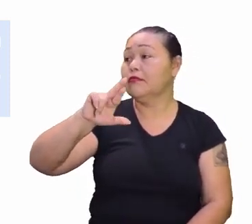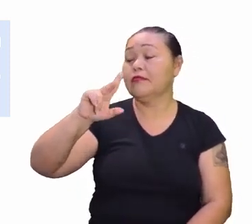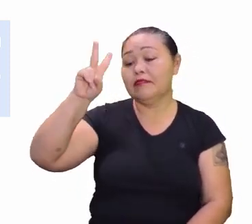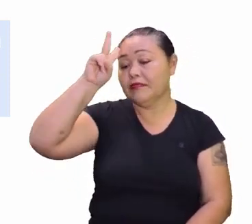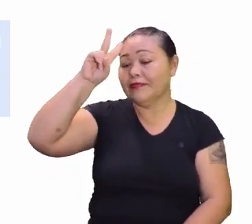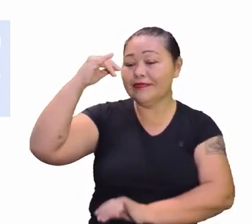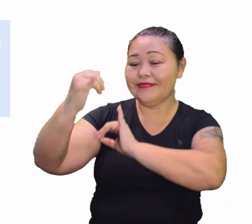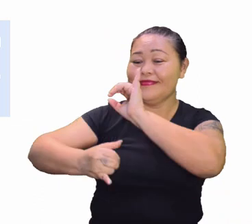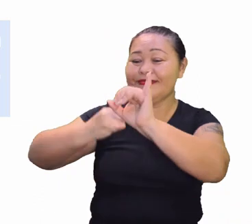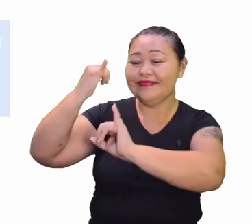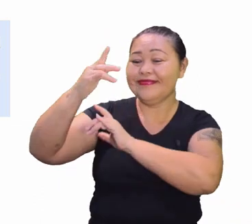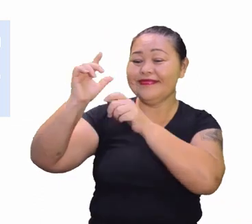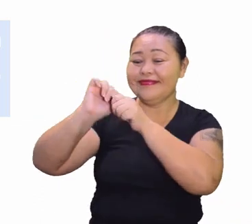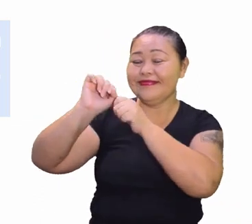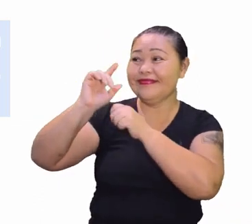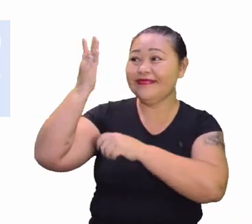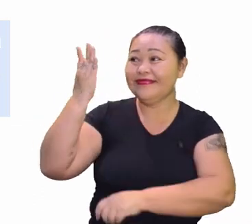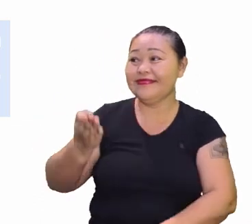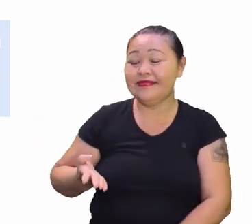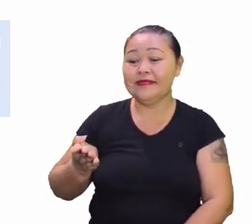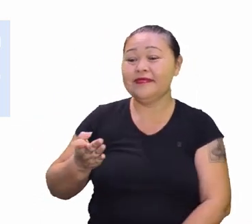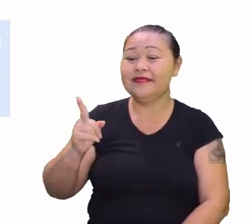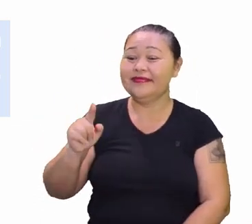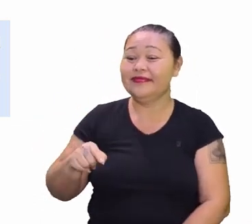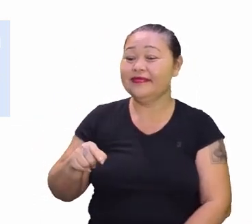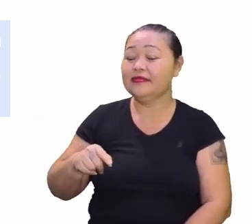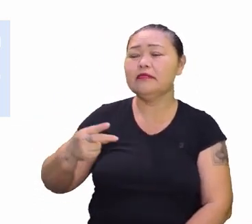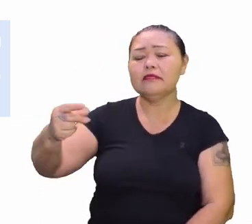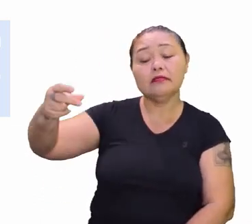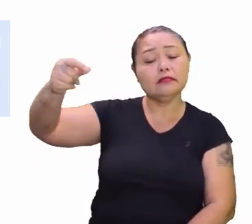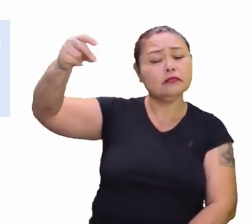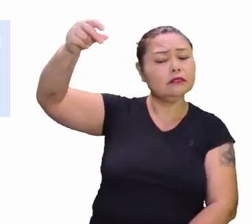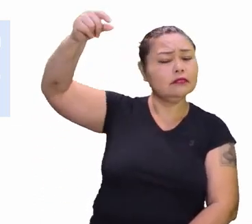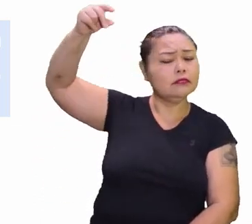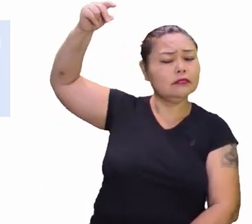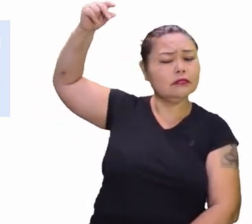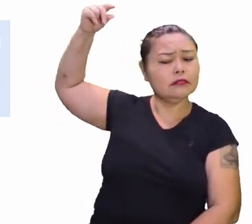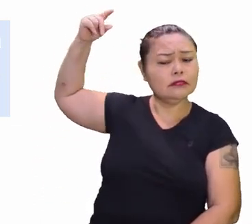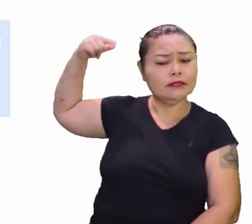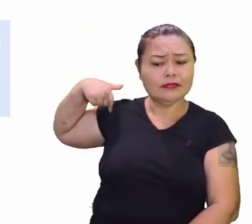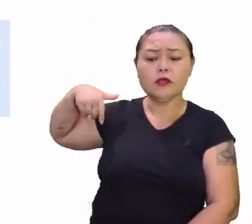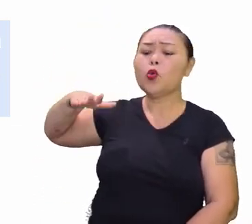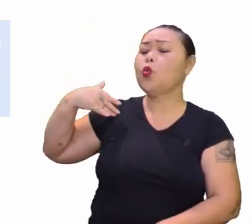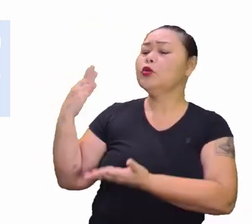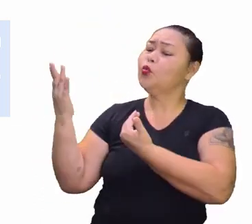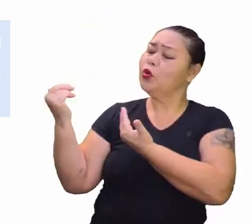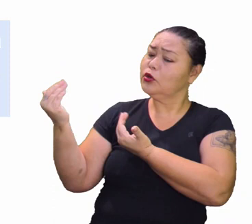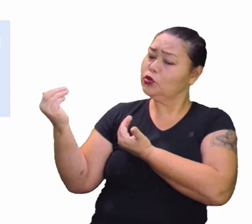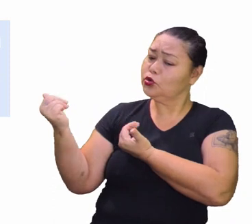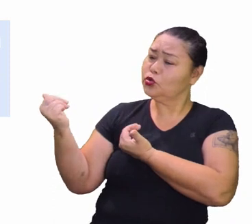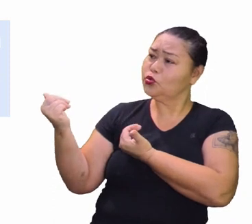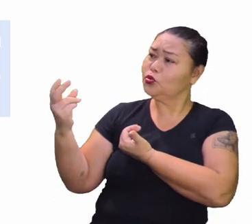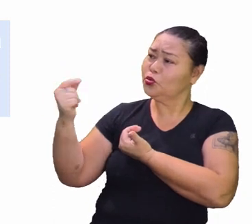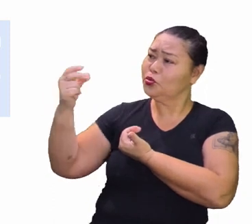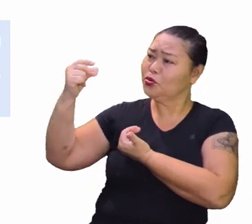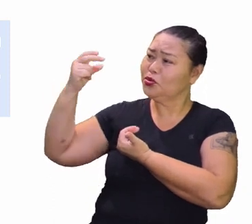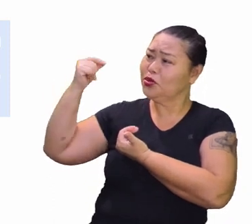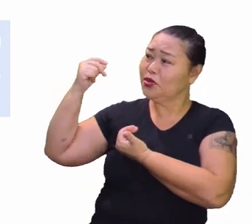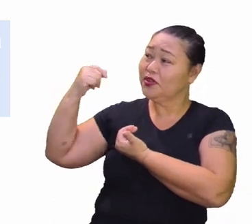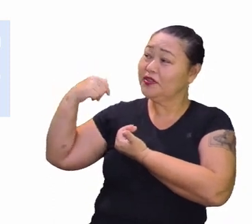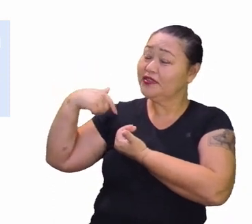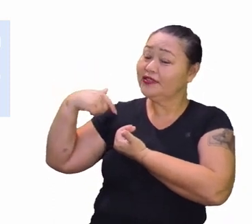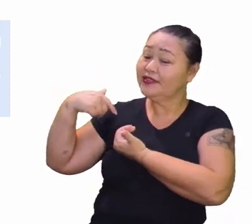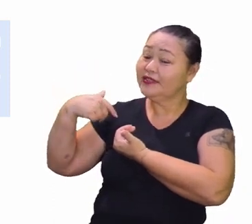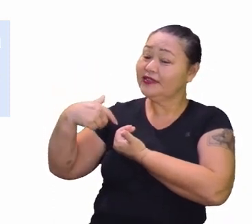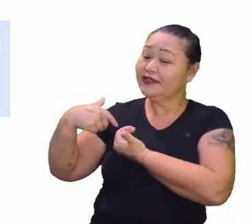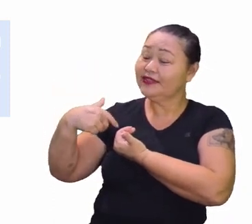para te contar sobre isso. Conte aí, professor. Há muito tempo atrás, quando eu era jovem... Faz muito tempo olha não. Só, olha